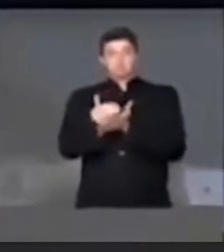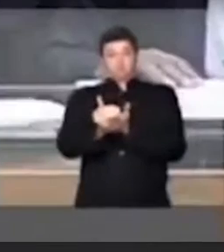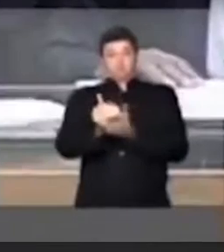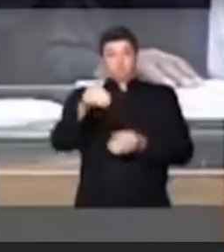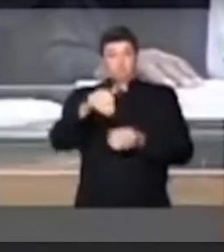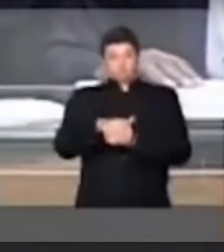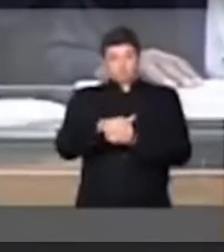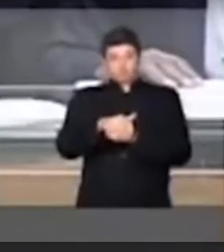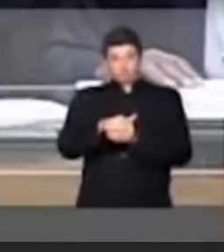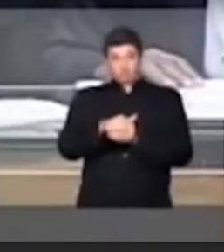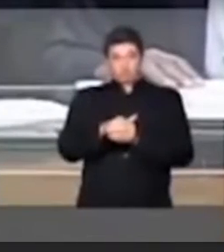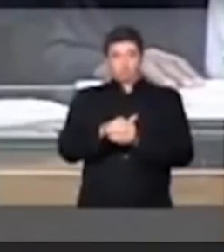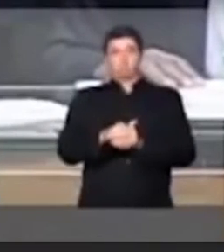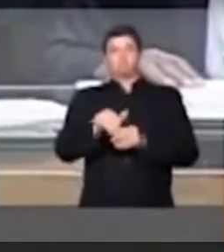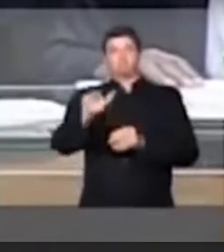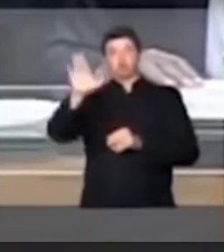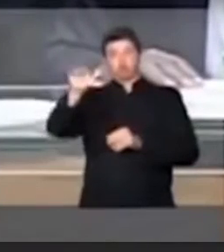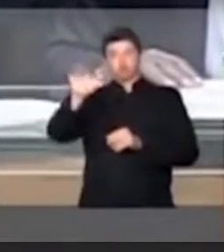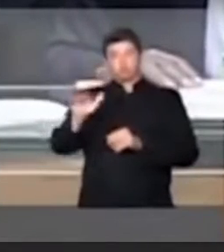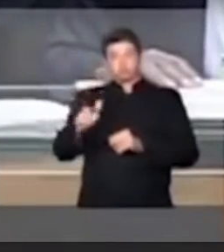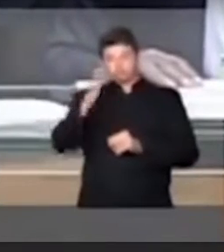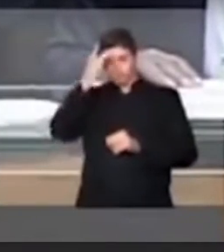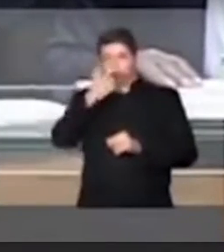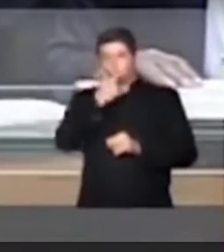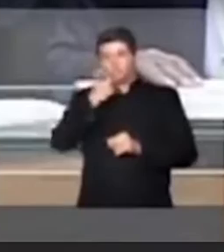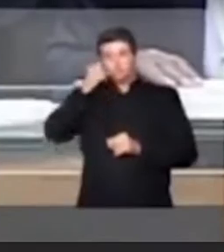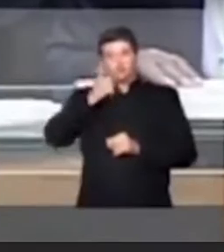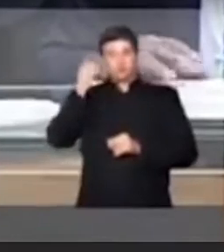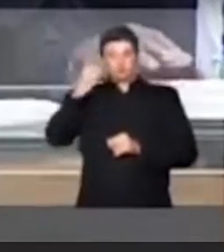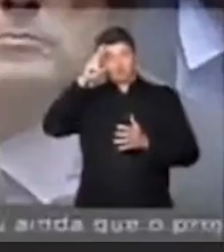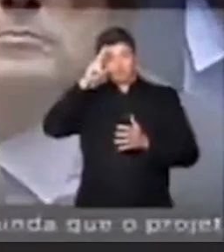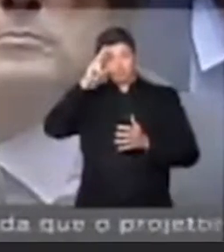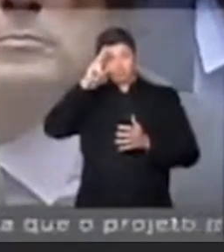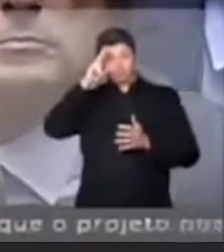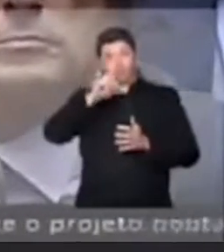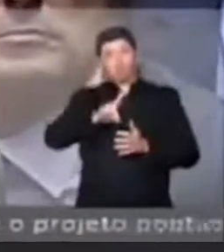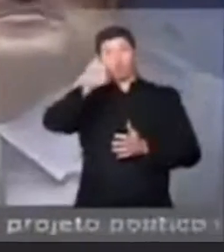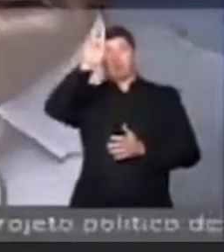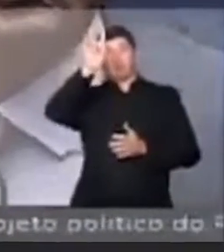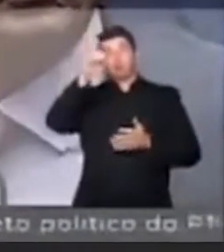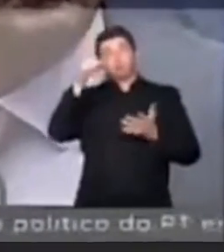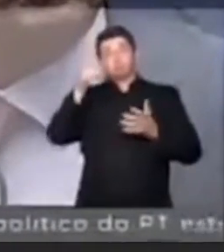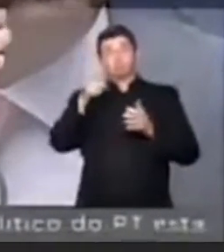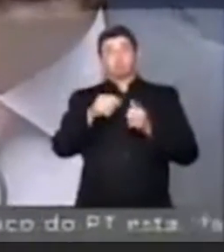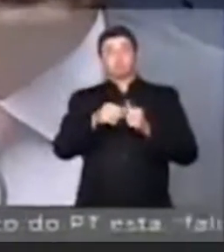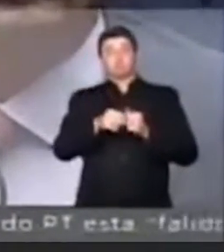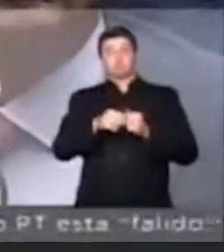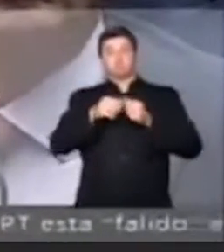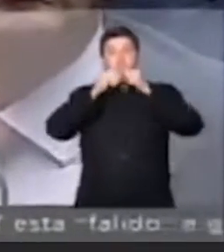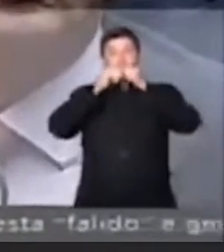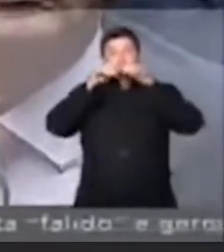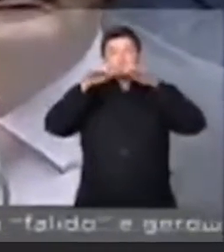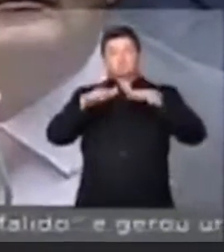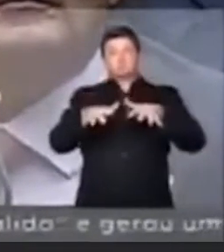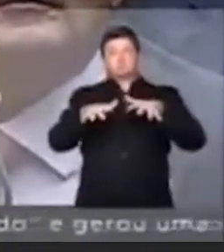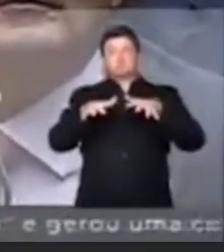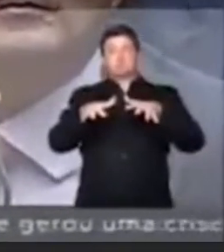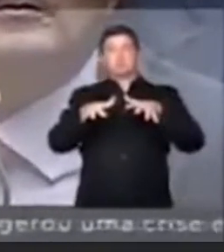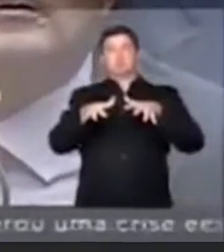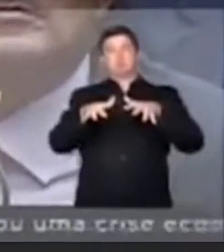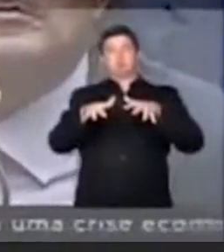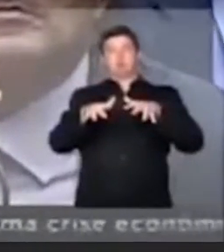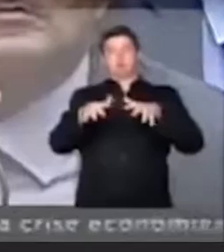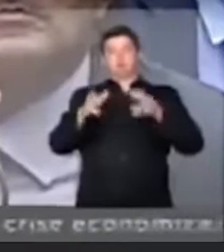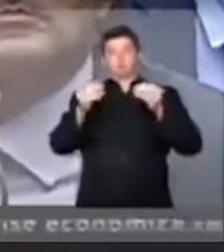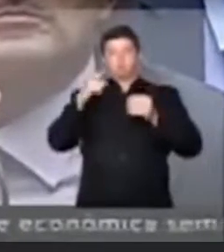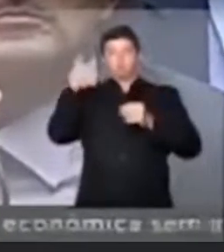Declaro iniciada a votação. Passa a chamada das senhoras deputadas, senhores deputados. Deus possa derramar